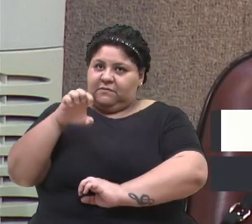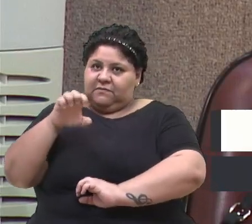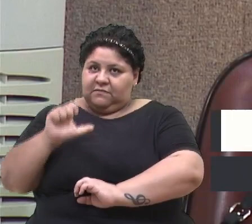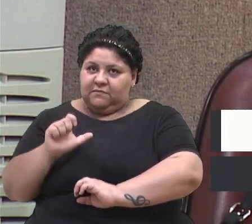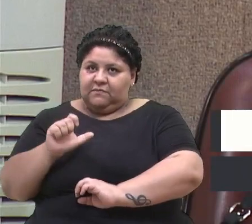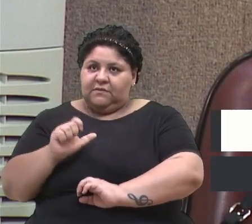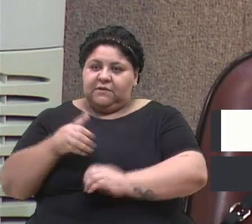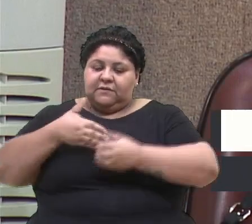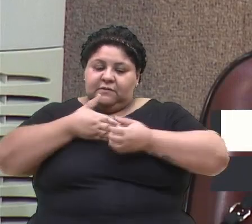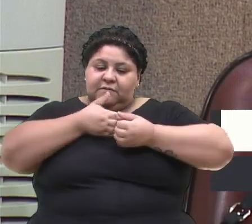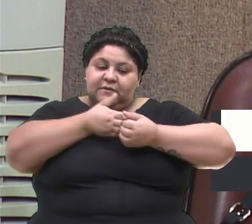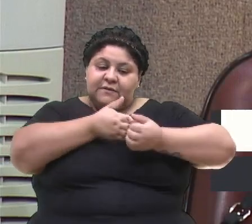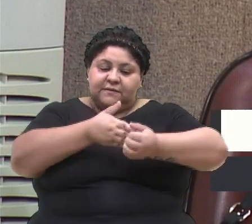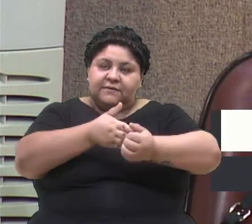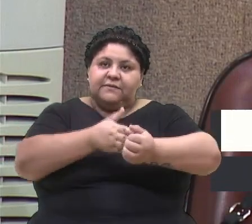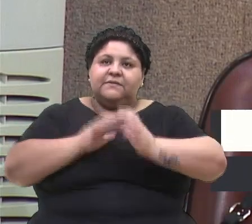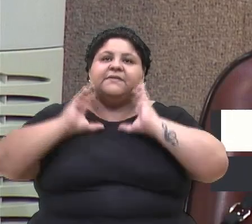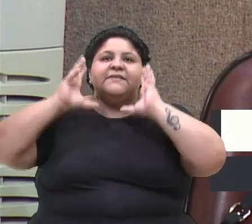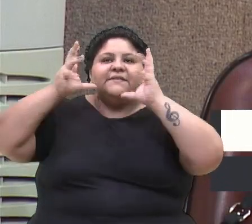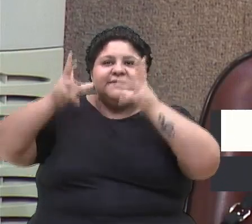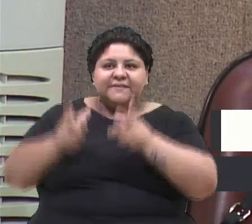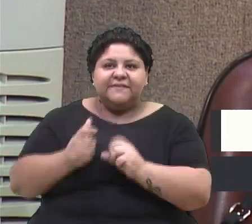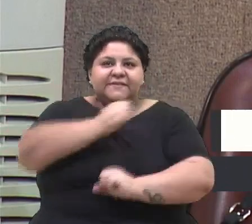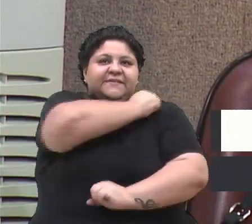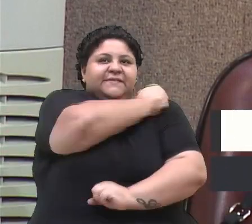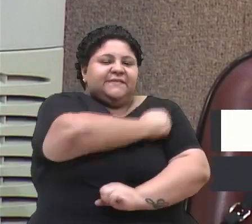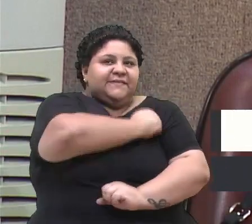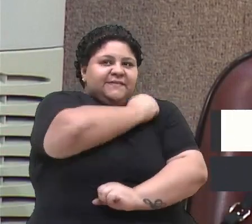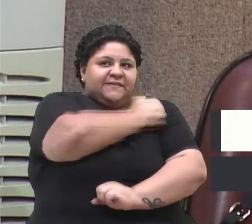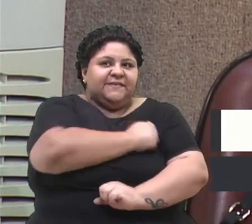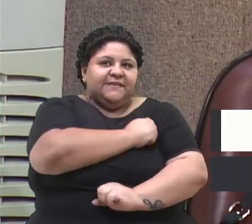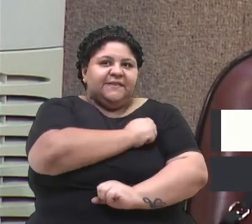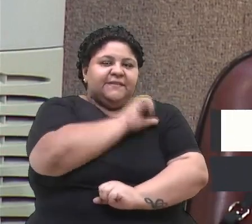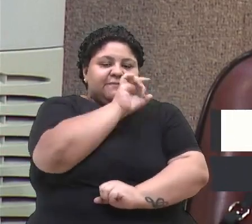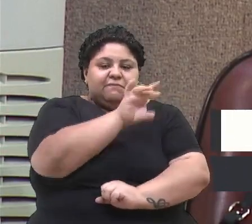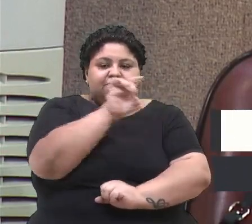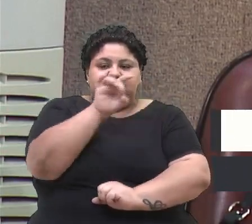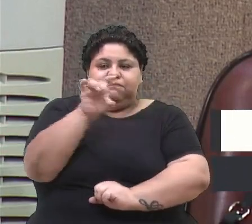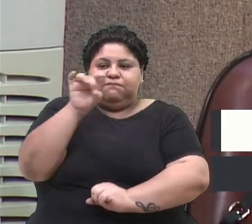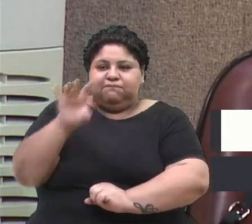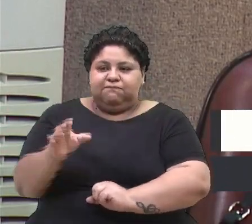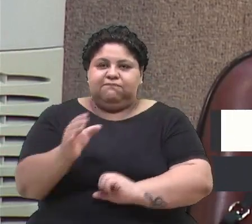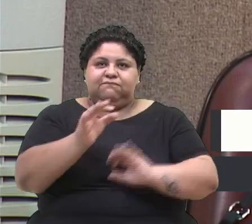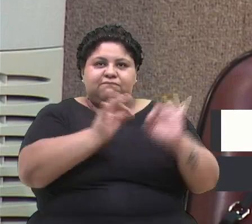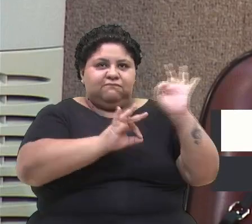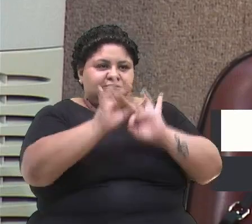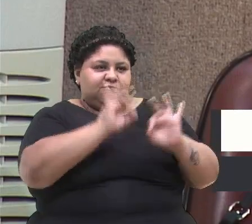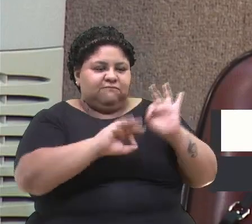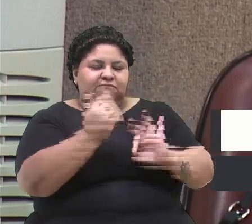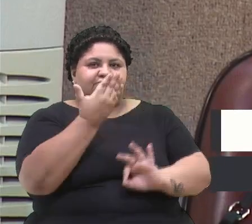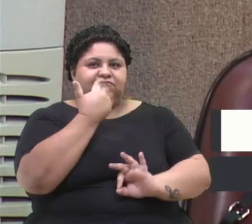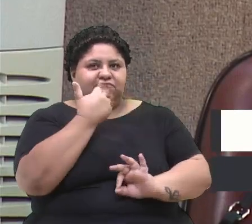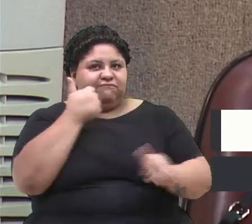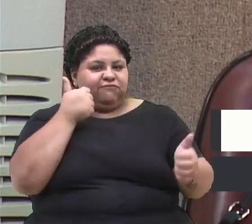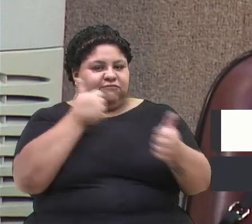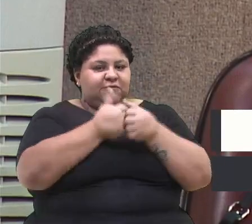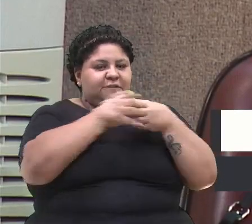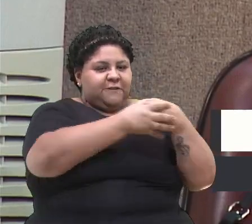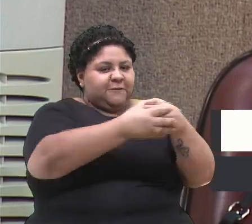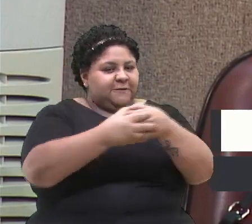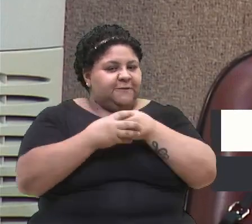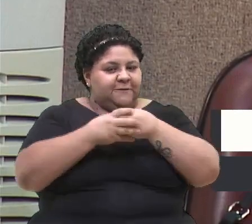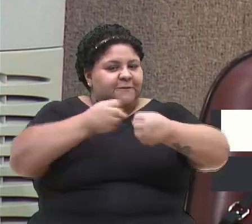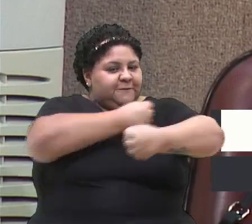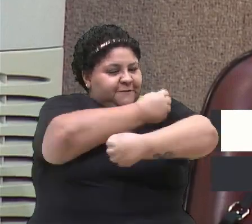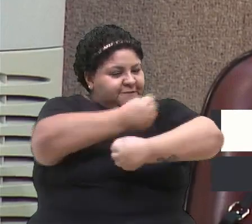que acompanha todos os alunos em todas as modalidades, preparando lanches junto com a equipe do refeitório